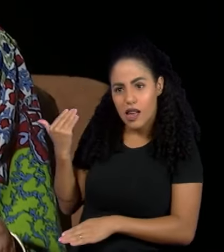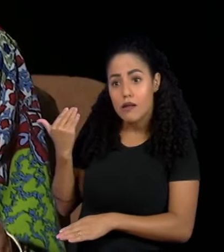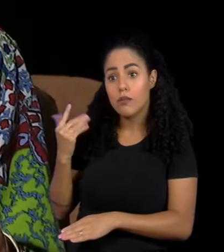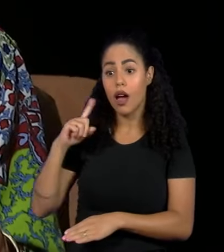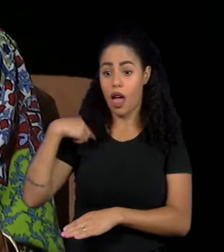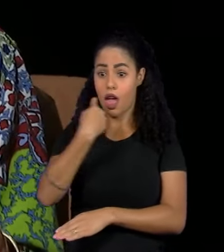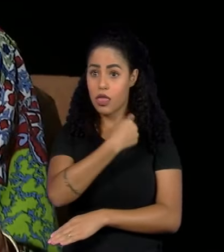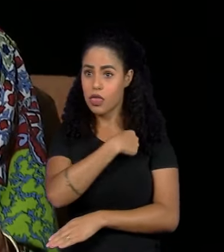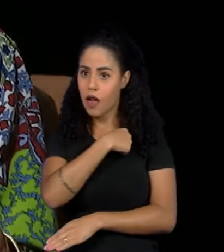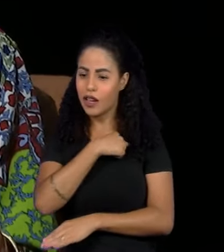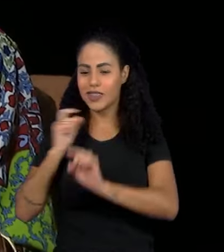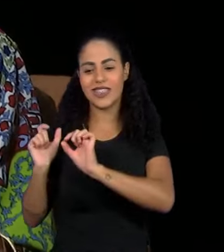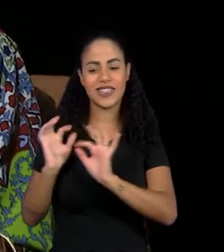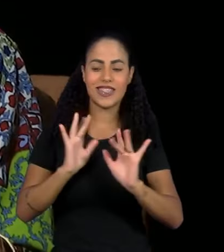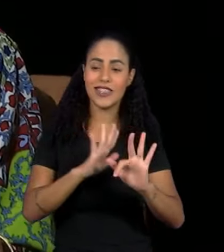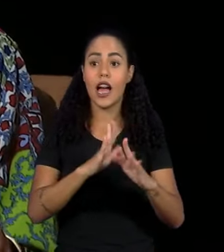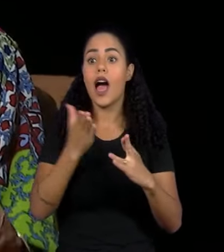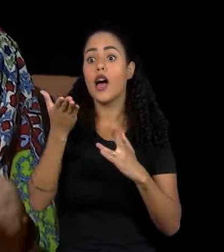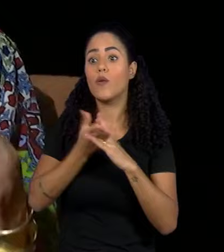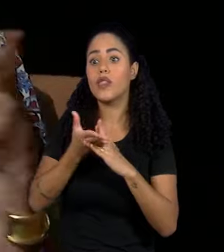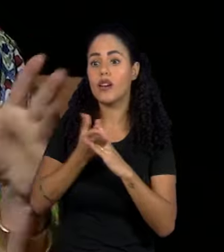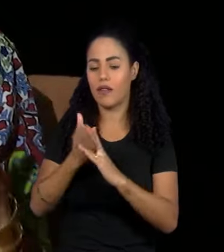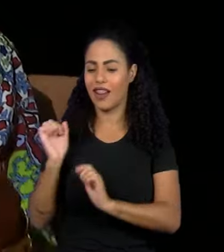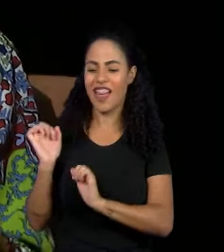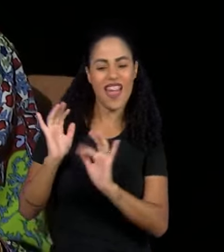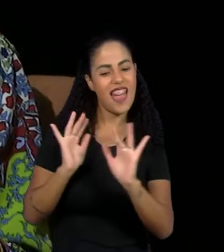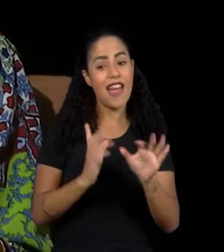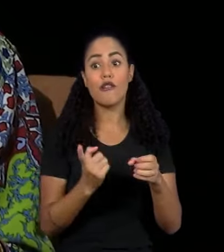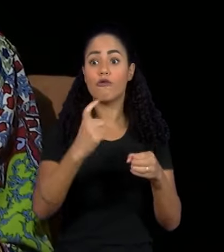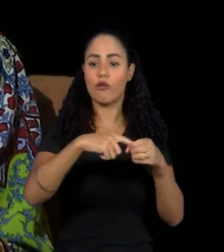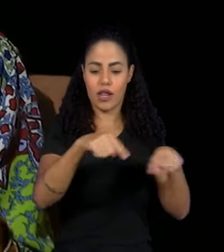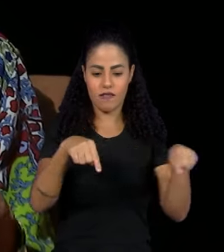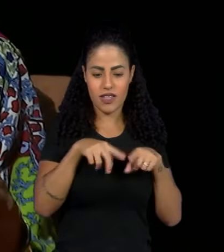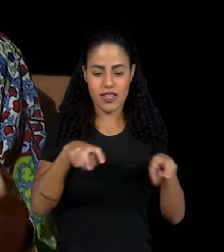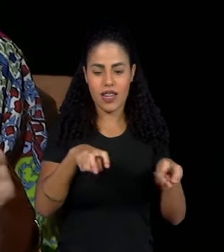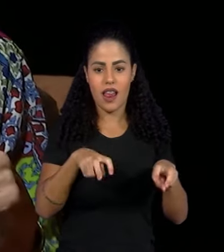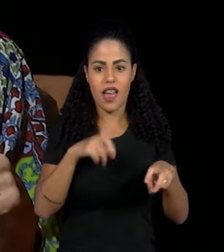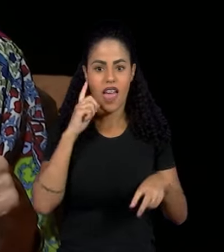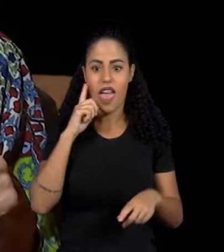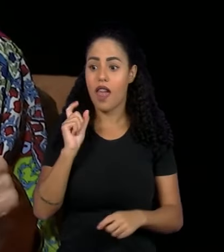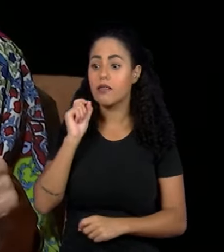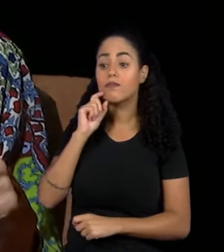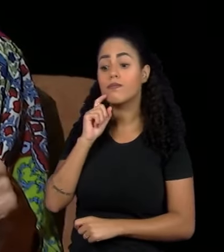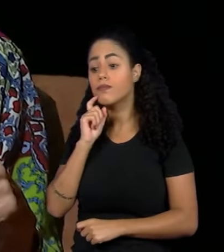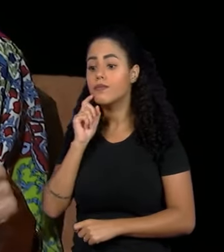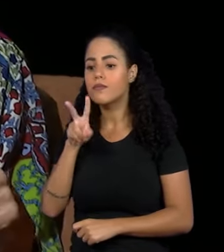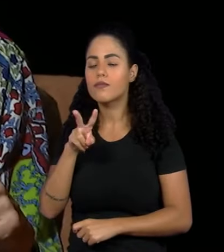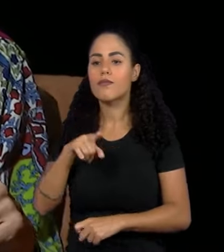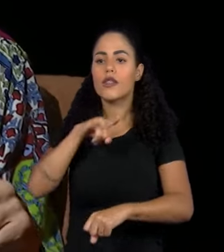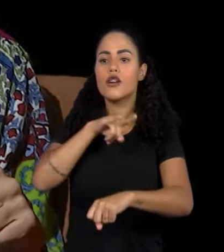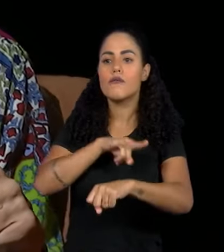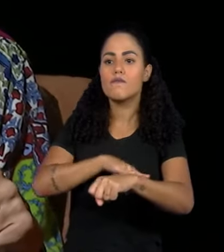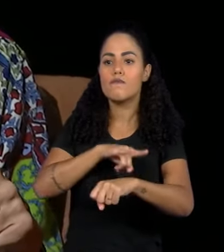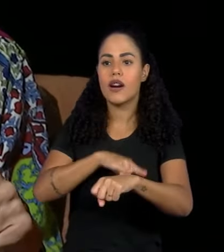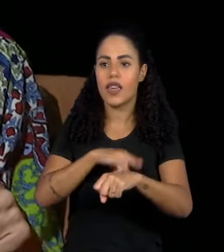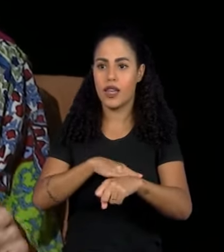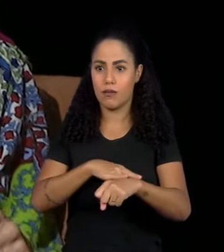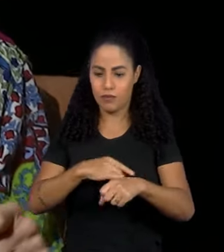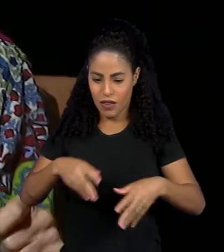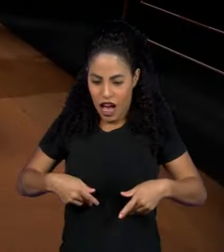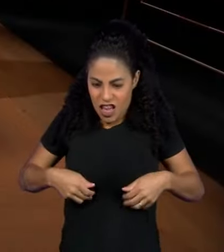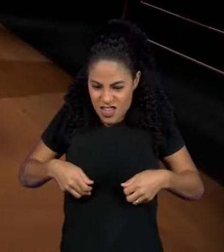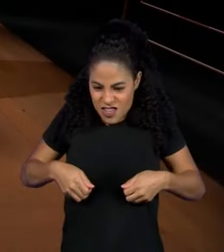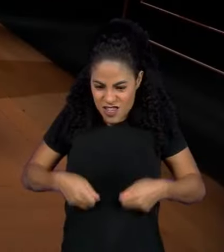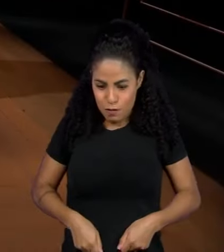que a gente voltava do recreio, quando ela achava que devia, ela descia com as crianças para o banheiro, mandava baixar a calça